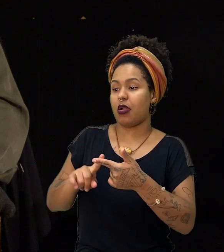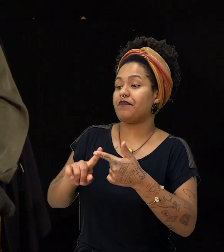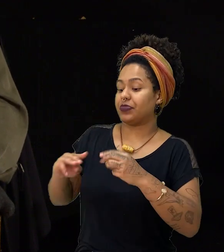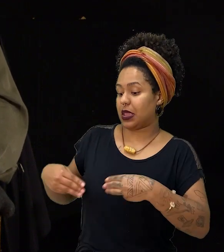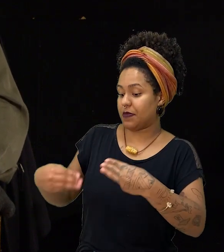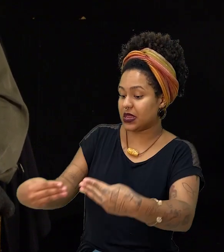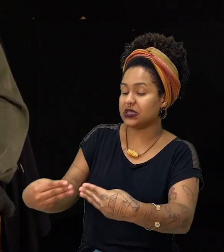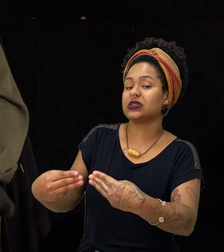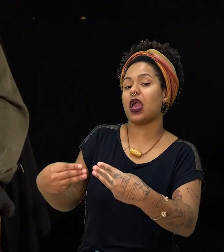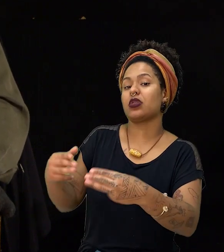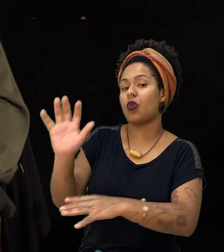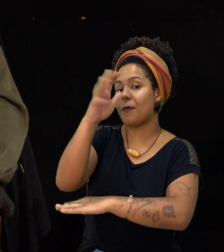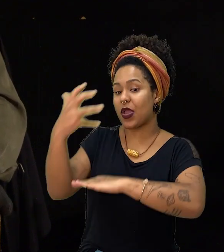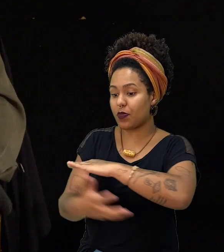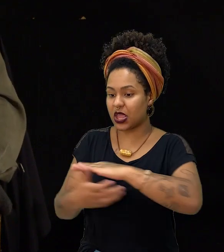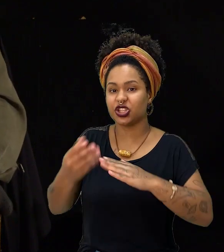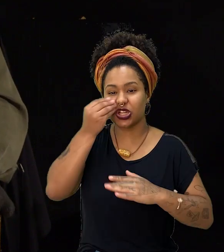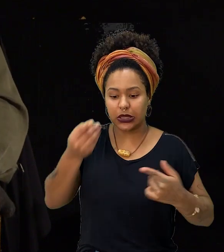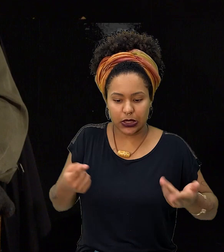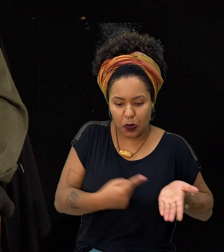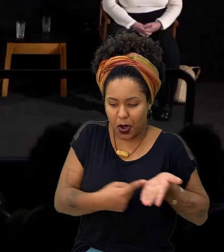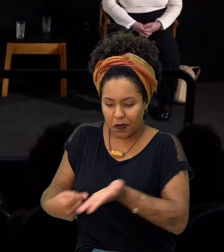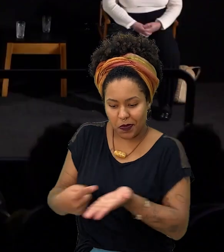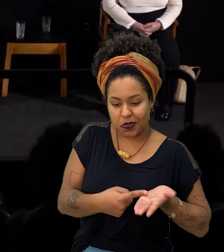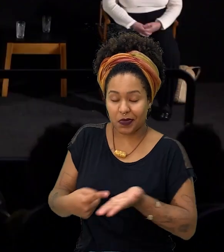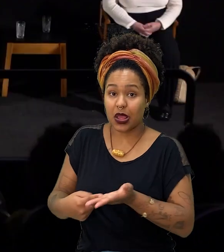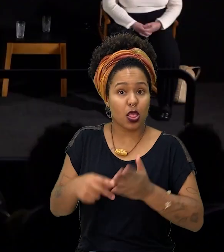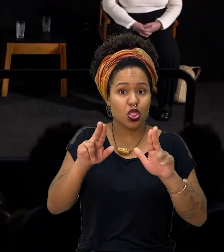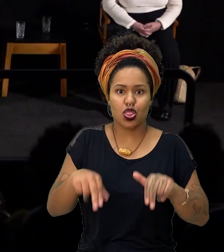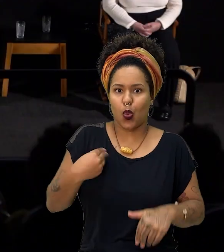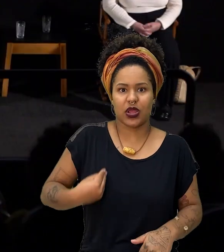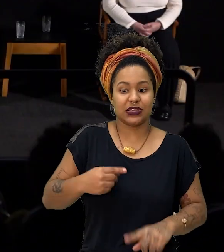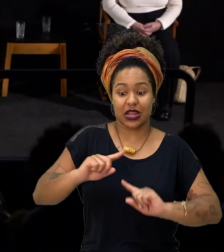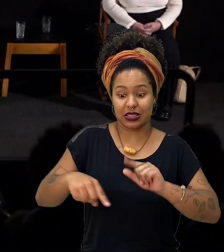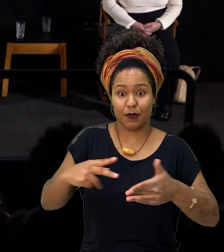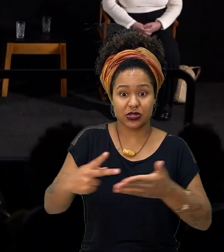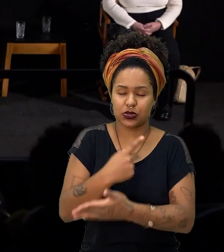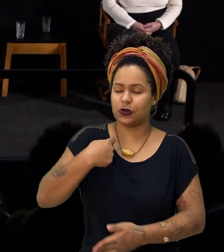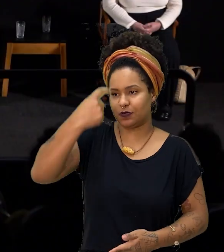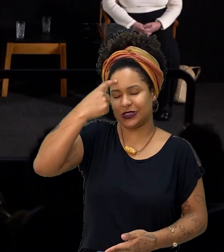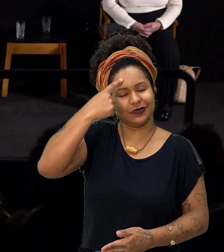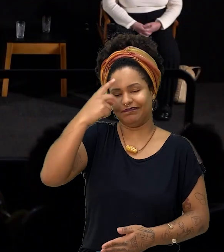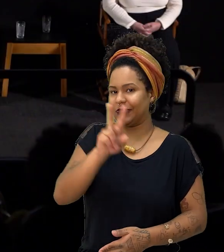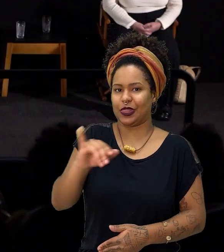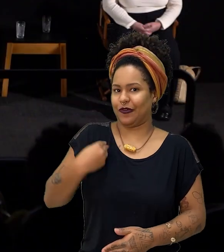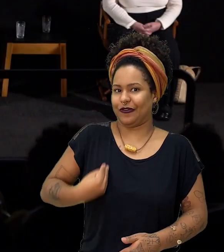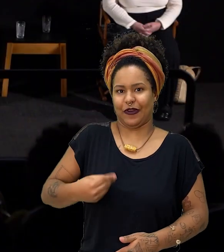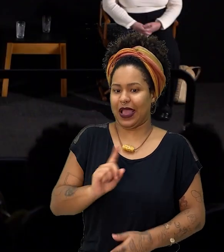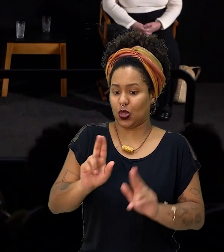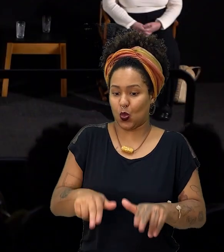nunca existiu, e depois do que aconteceu, eu penso que nunca vai existir, né? Que